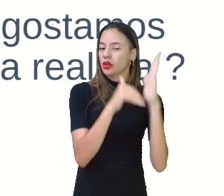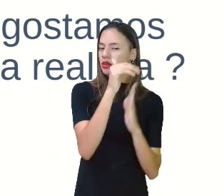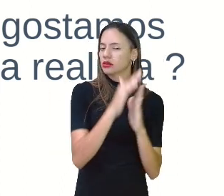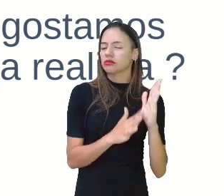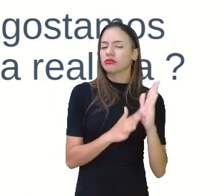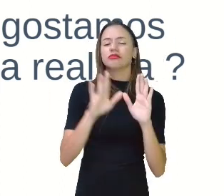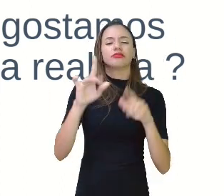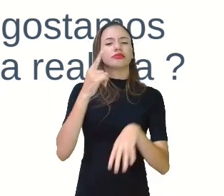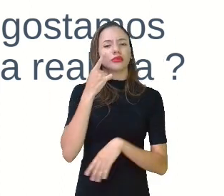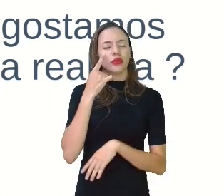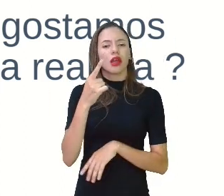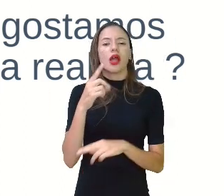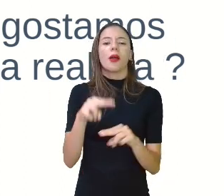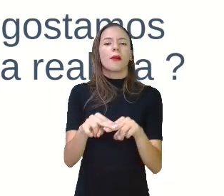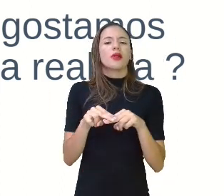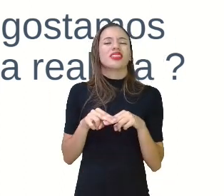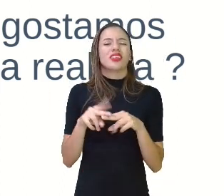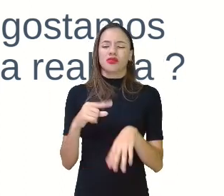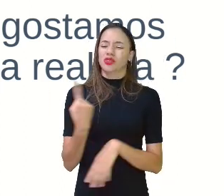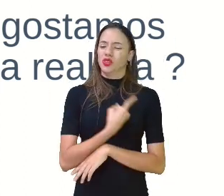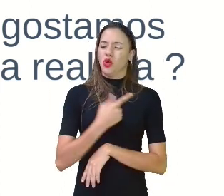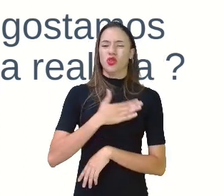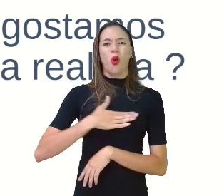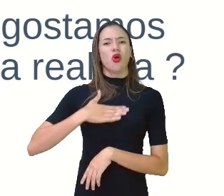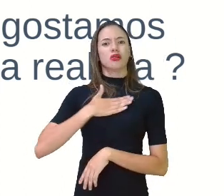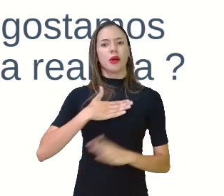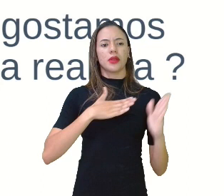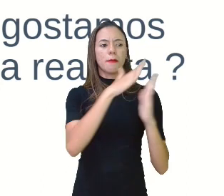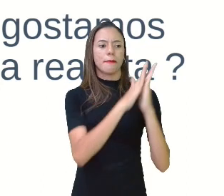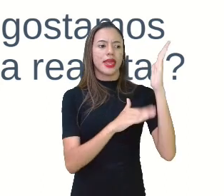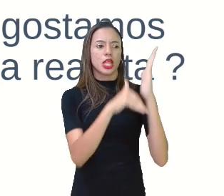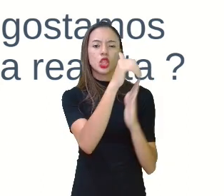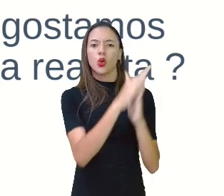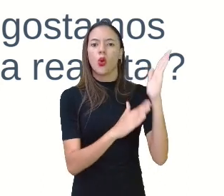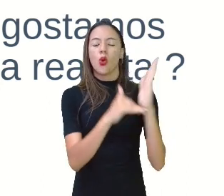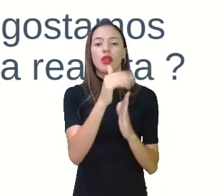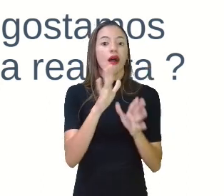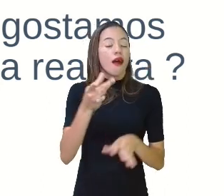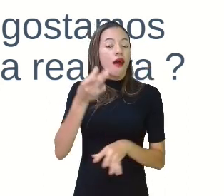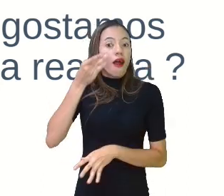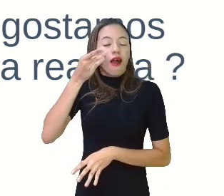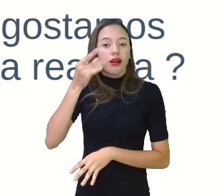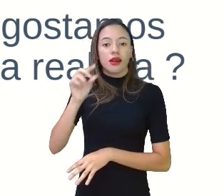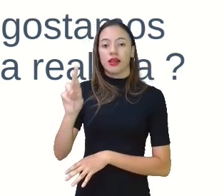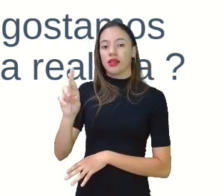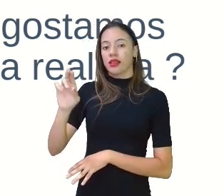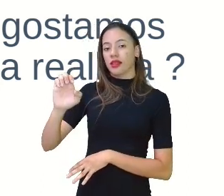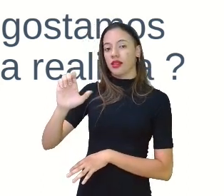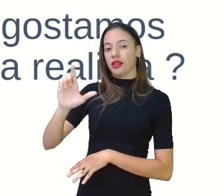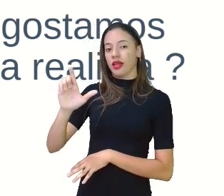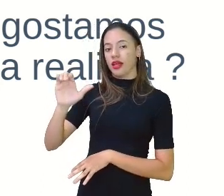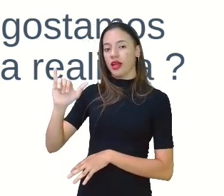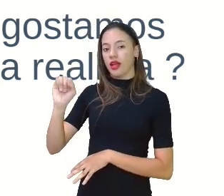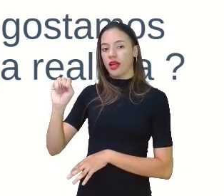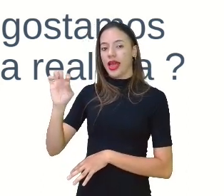Por que a gente gosta tanto de pintura realista? Por que a gente, quando a gente vê um quadro que